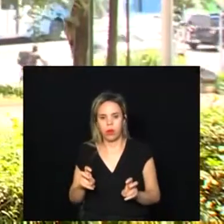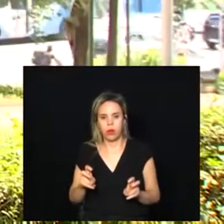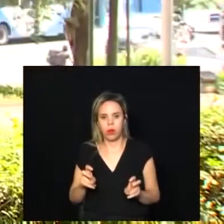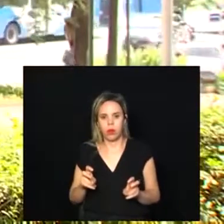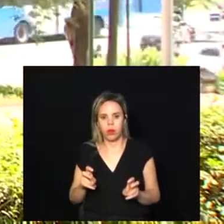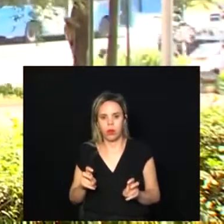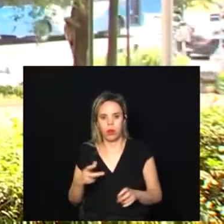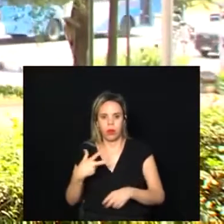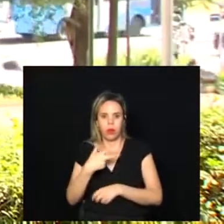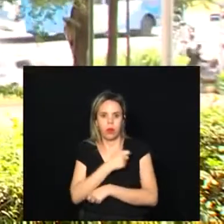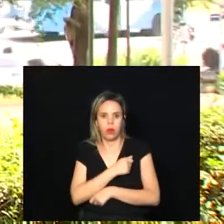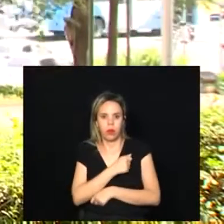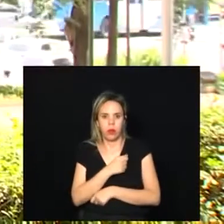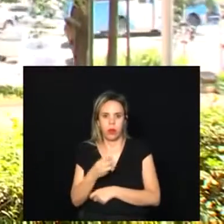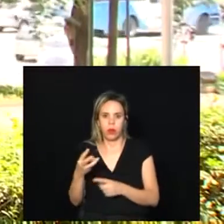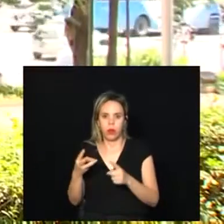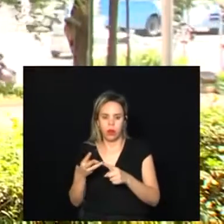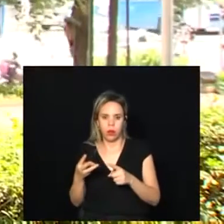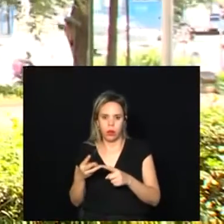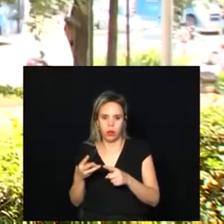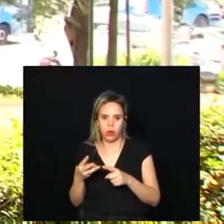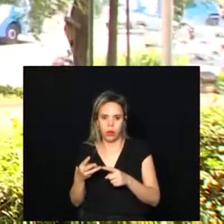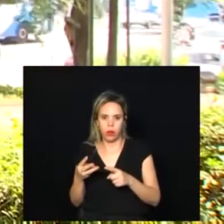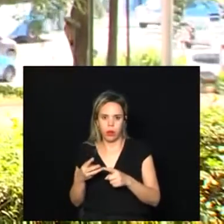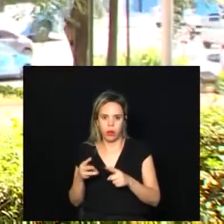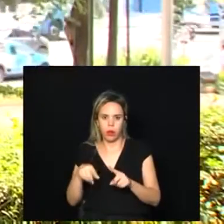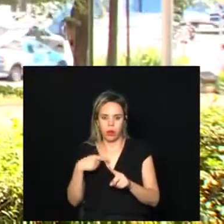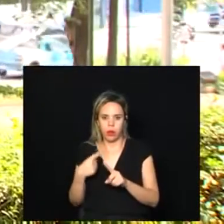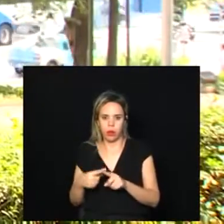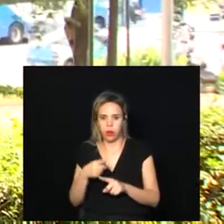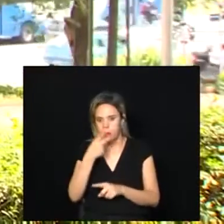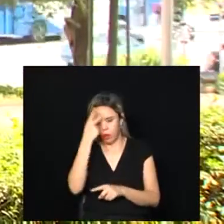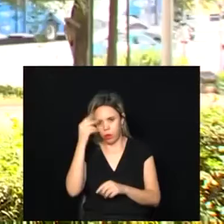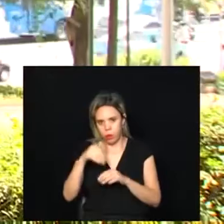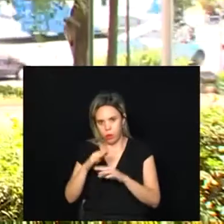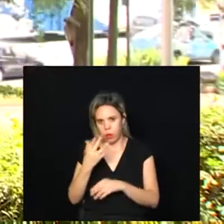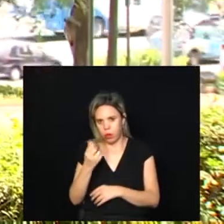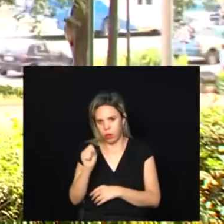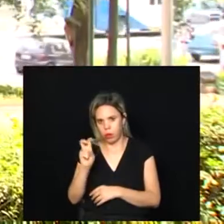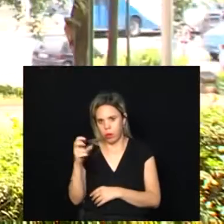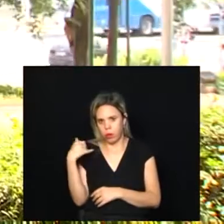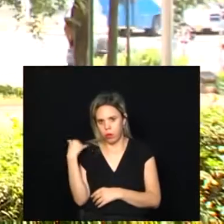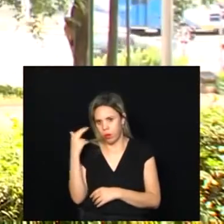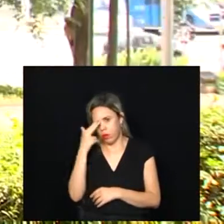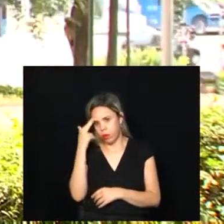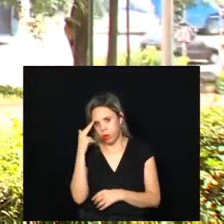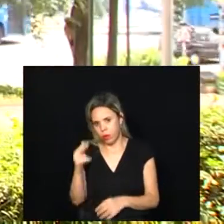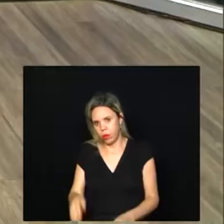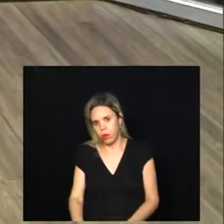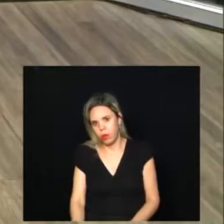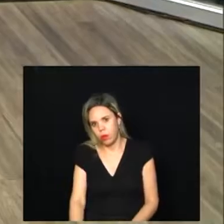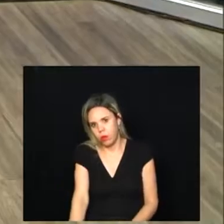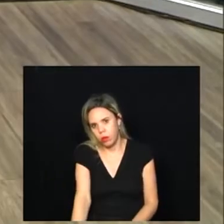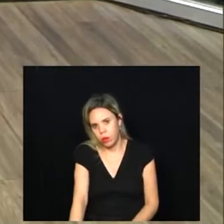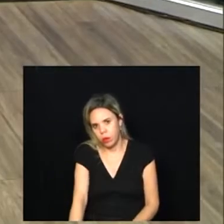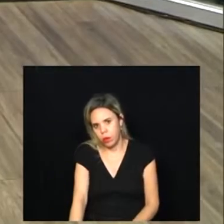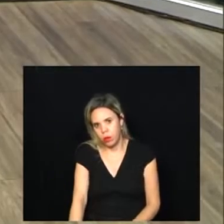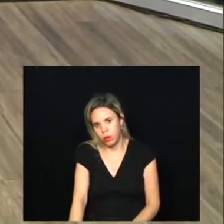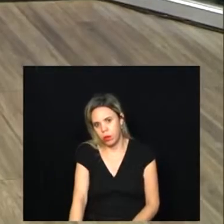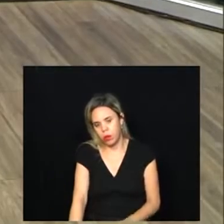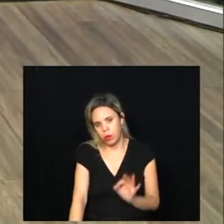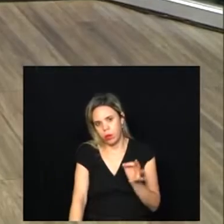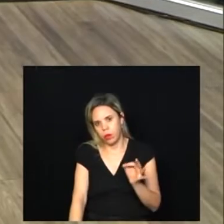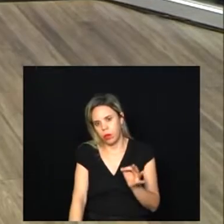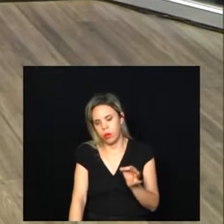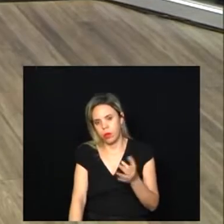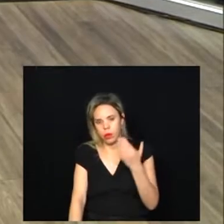a vacinação, a terceira dose, a dose extra de pessoas com mais de 85 anos. Gabriel Castro. Tá certo,